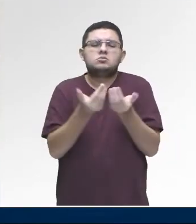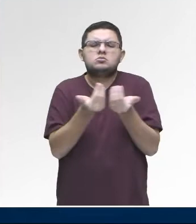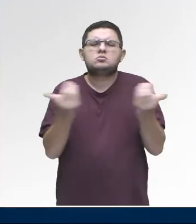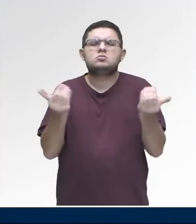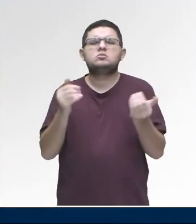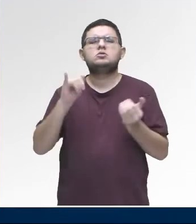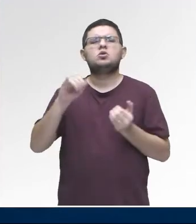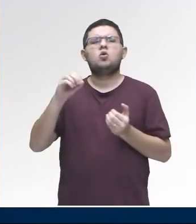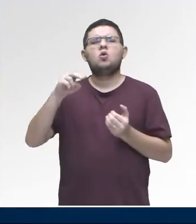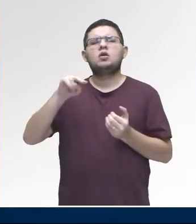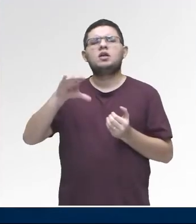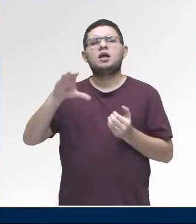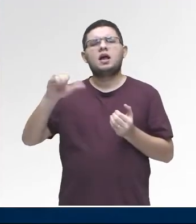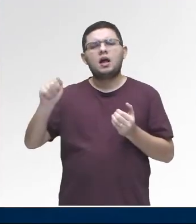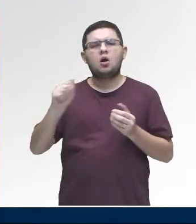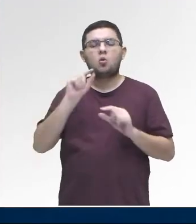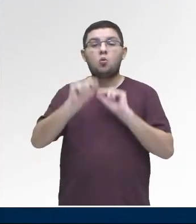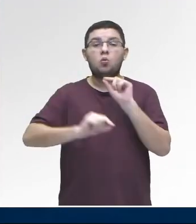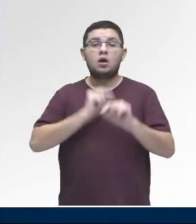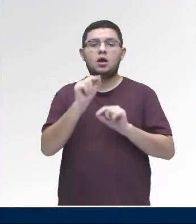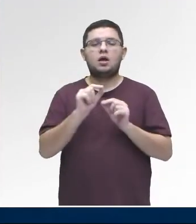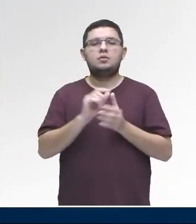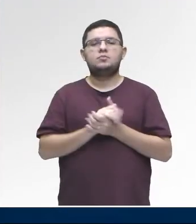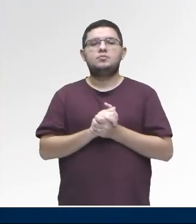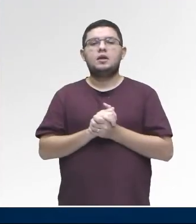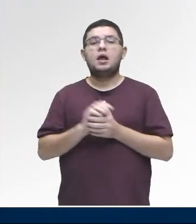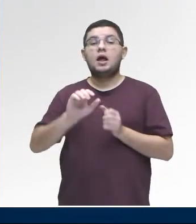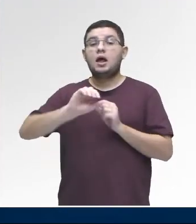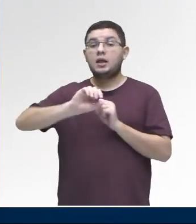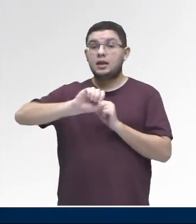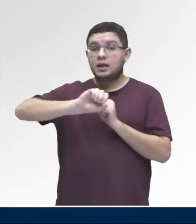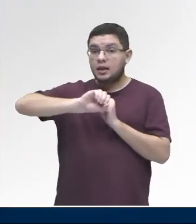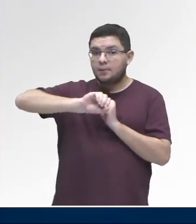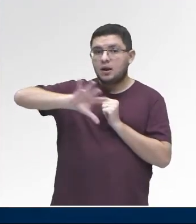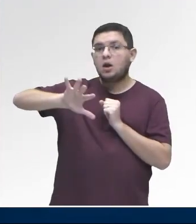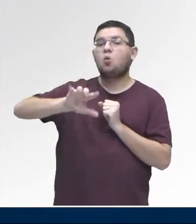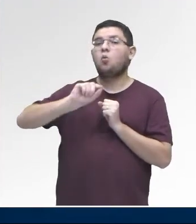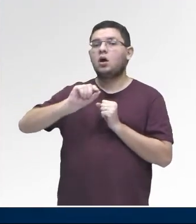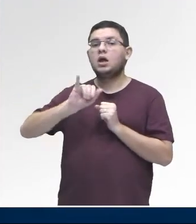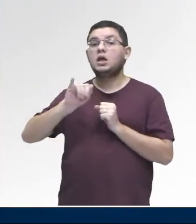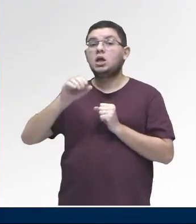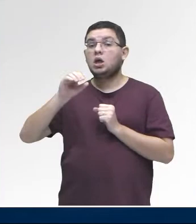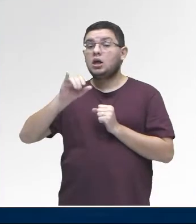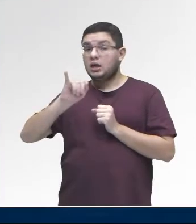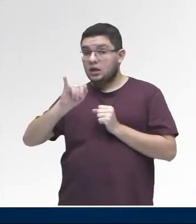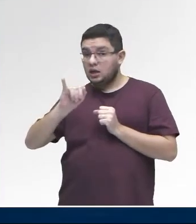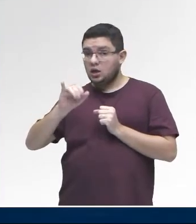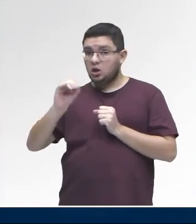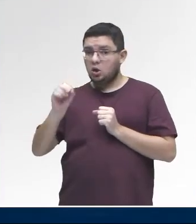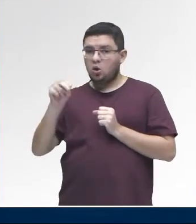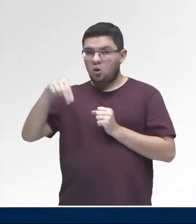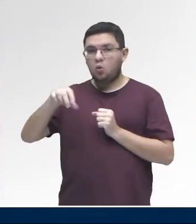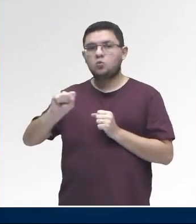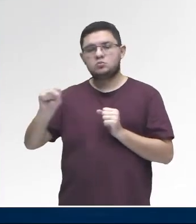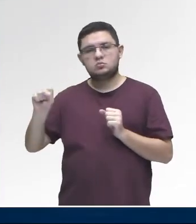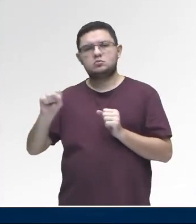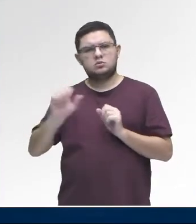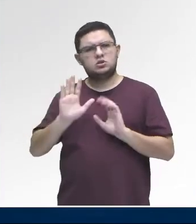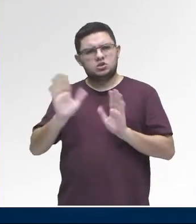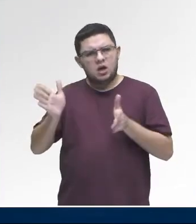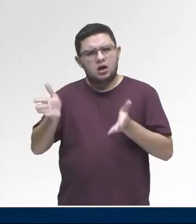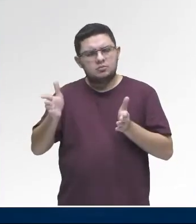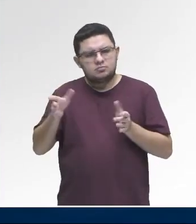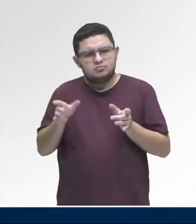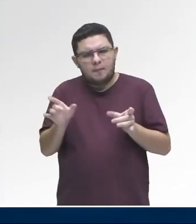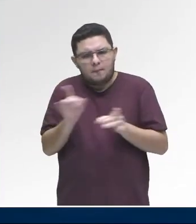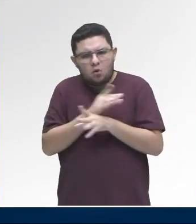à liberação de íons já existentes, tá bom? Então, na aula de